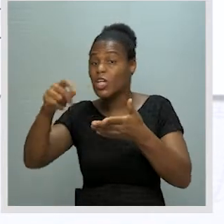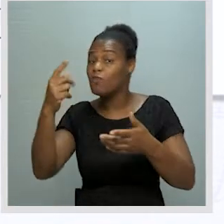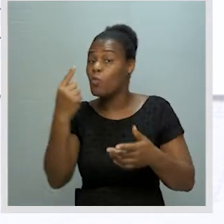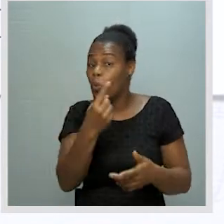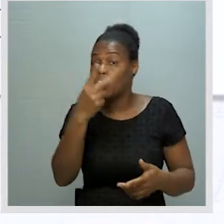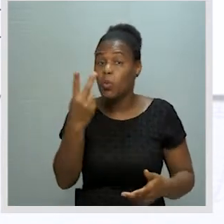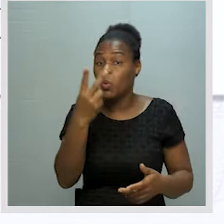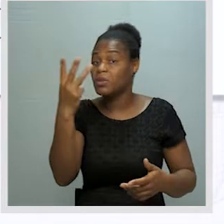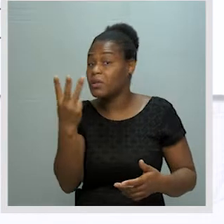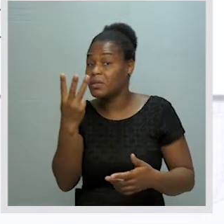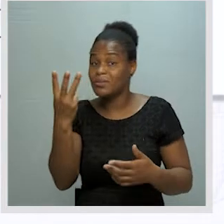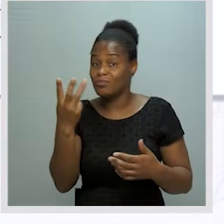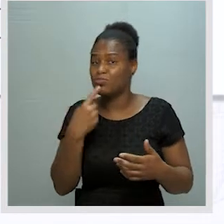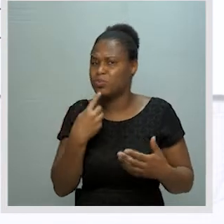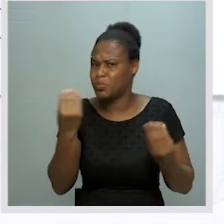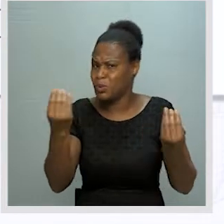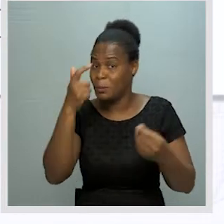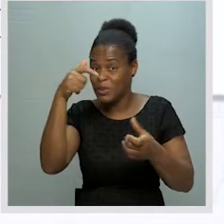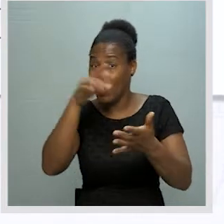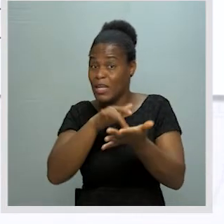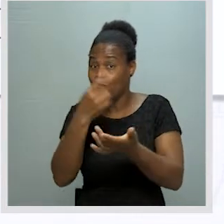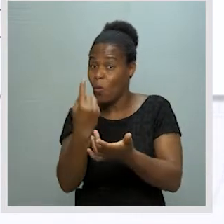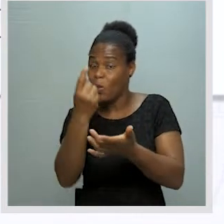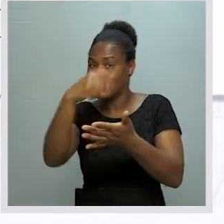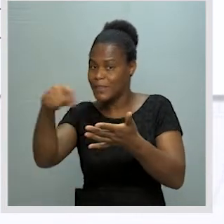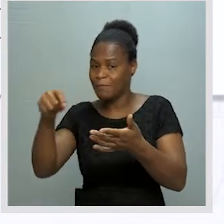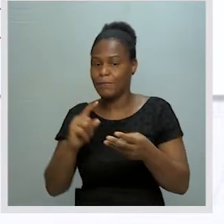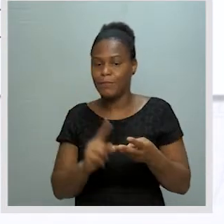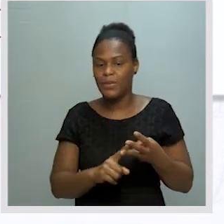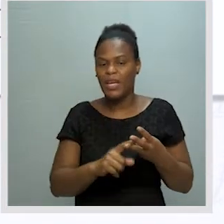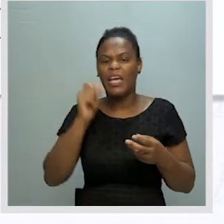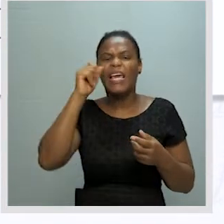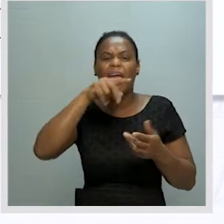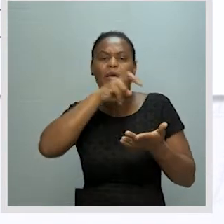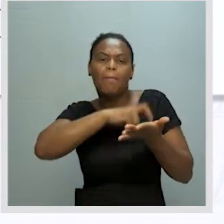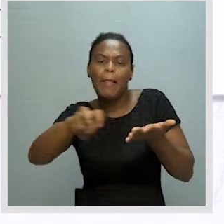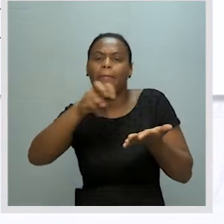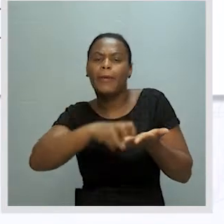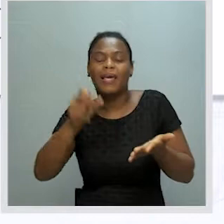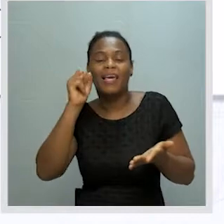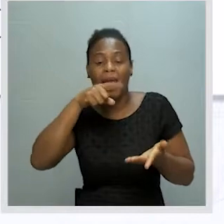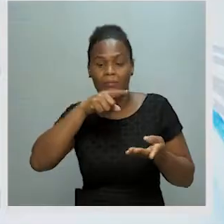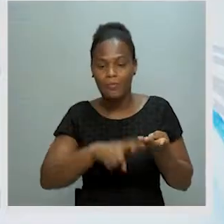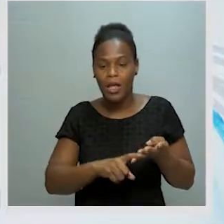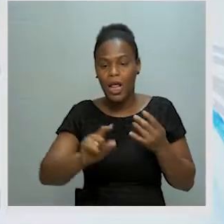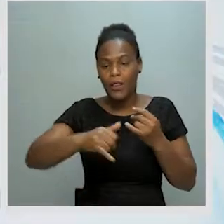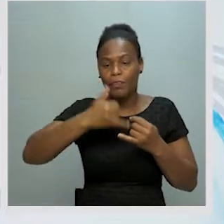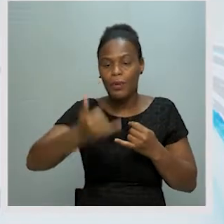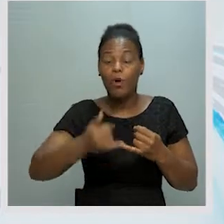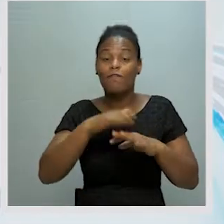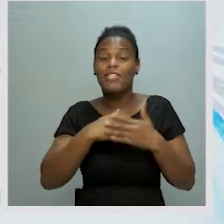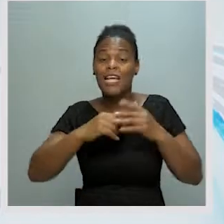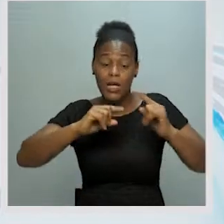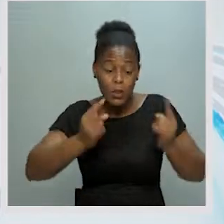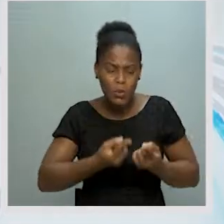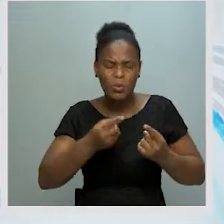2, 3, depende, a editora, data da publicação, e nós fazemos um pouco o resumo daquilo que